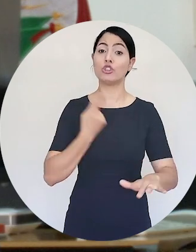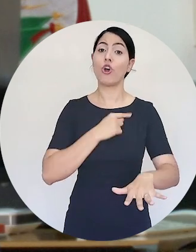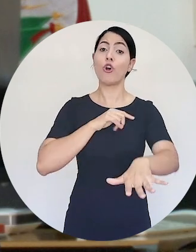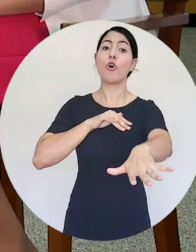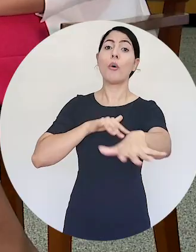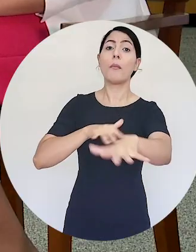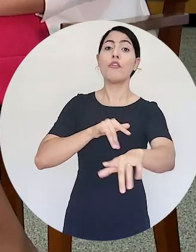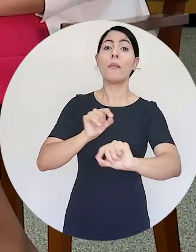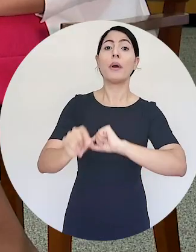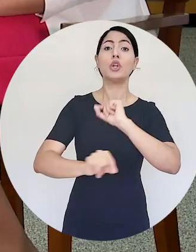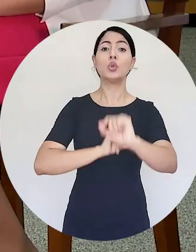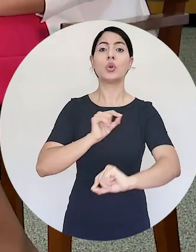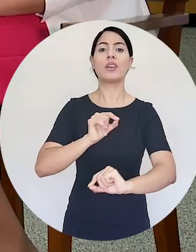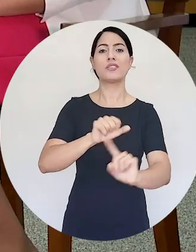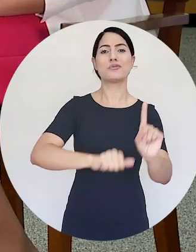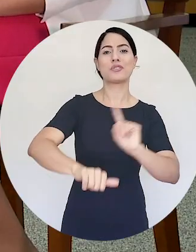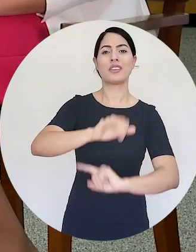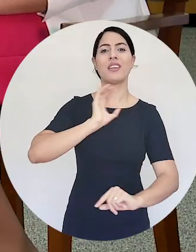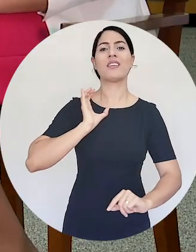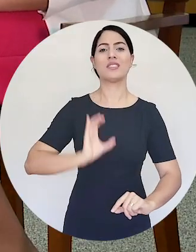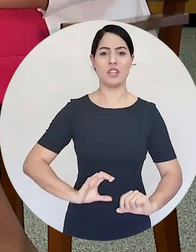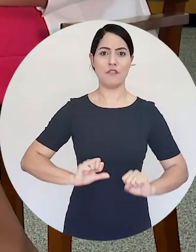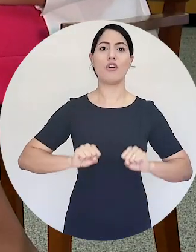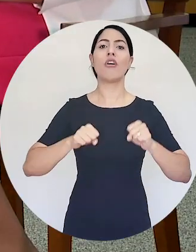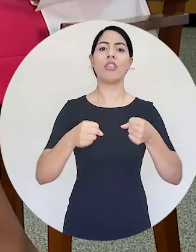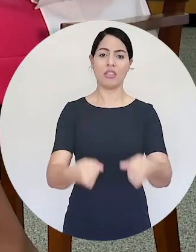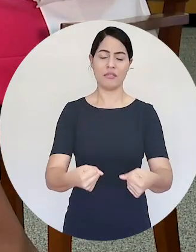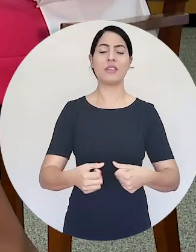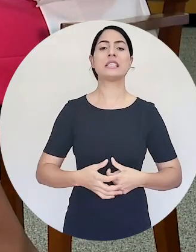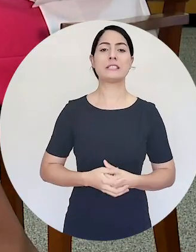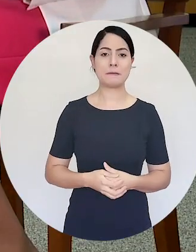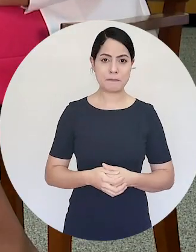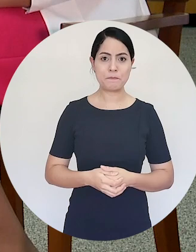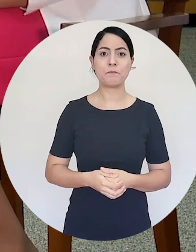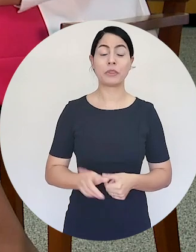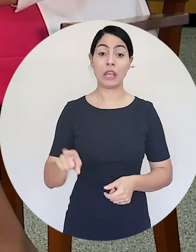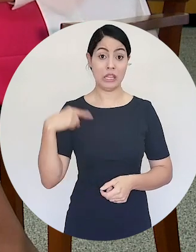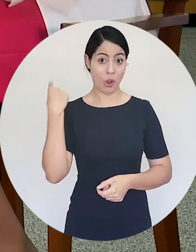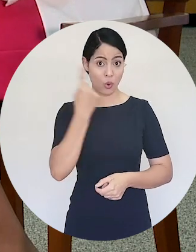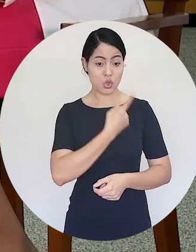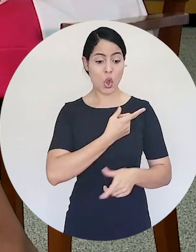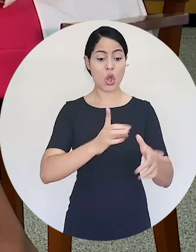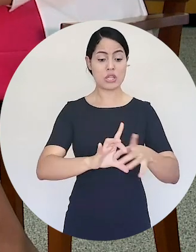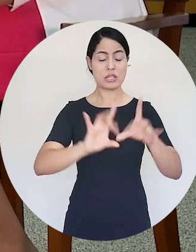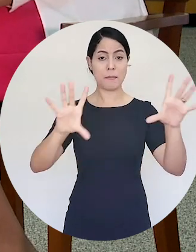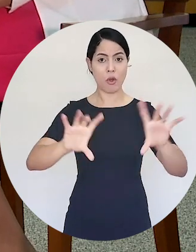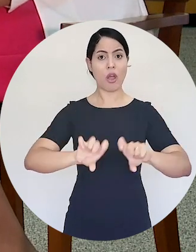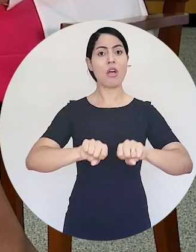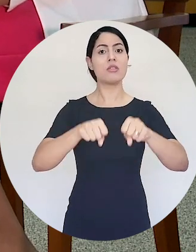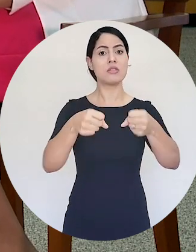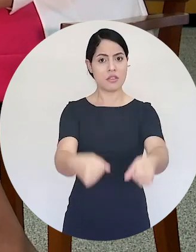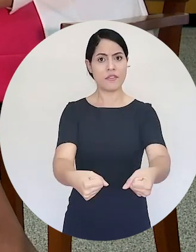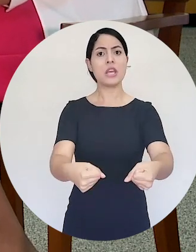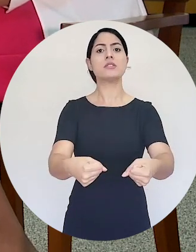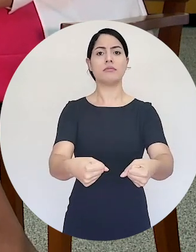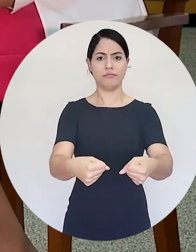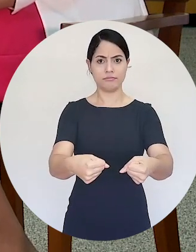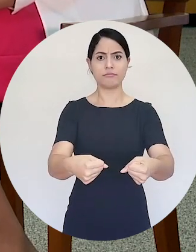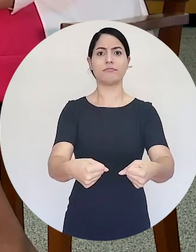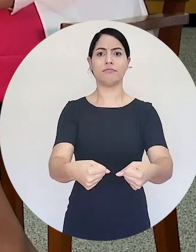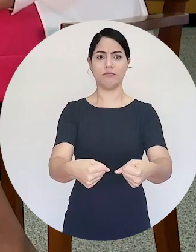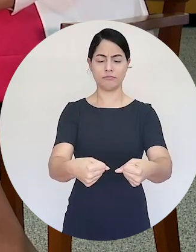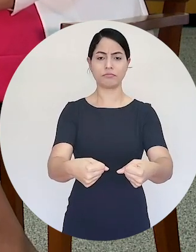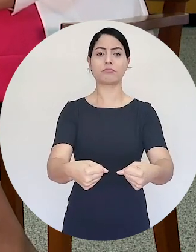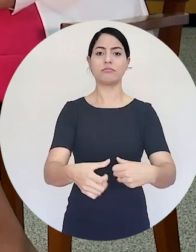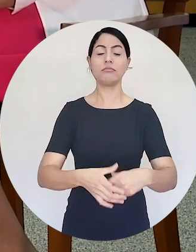civilização. Nós estamos defendendo o direito do cidadão face a um Estado poderosíssimo. Nós estamos defendendo a democracia, o